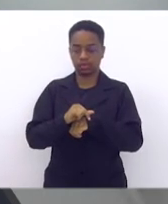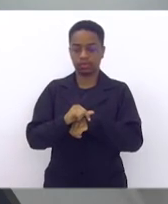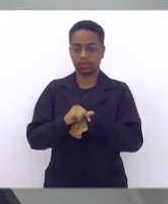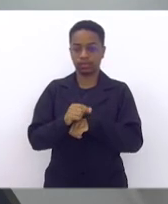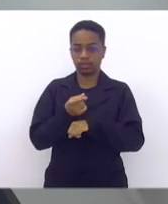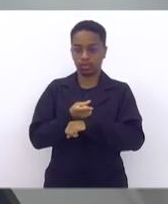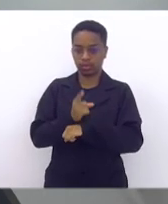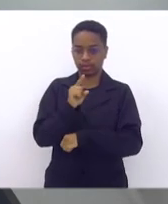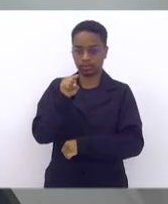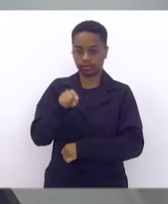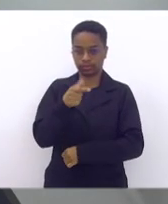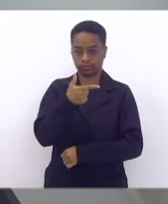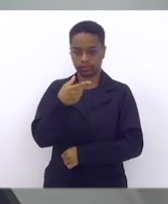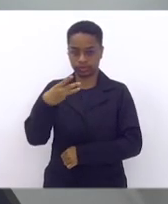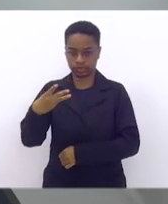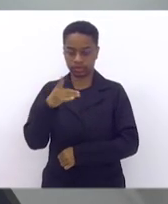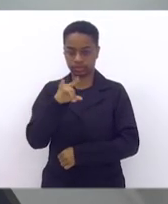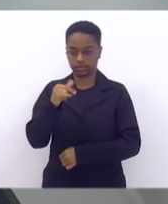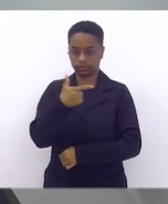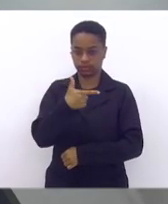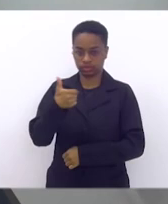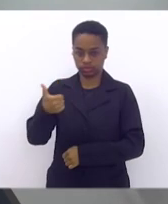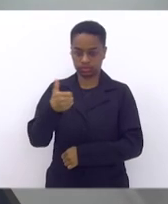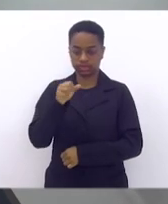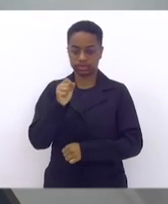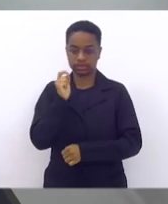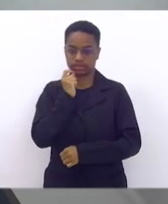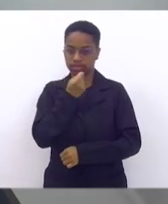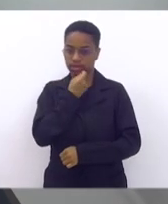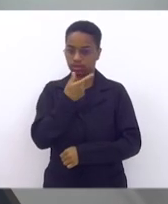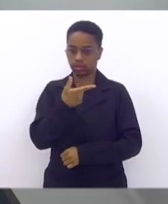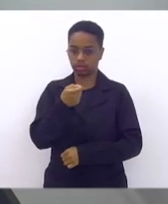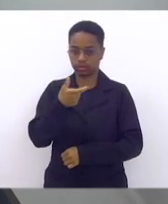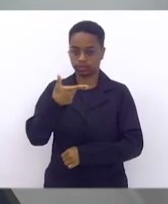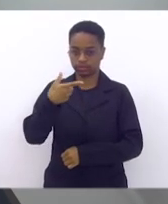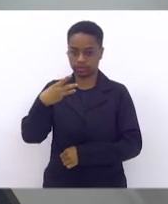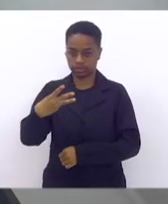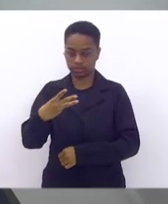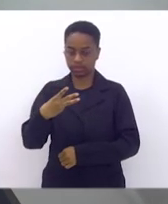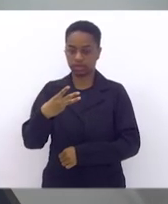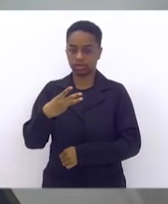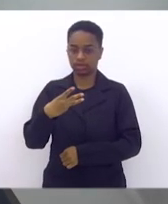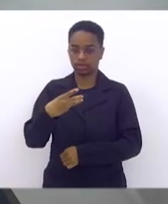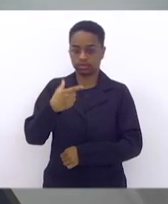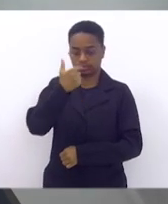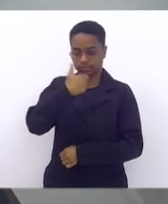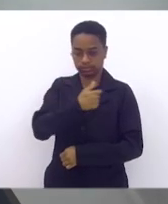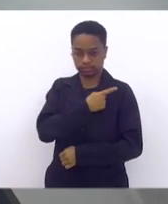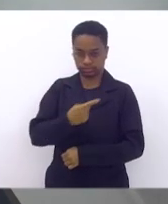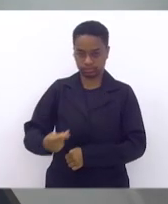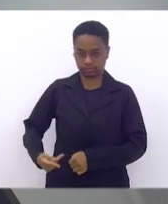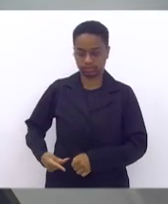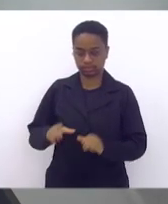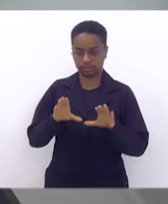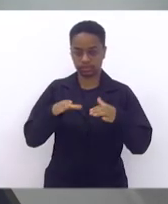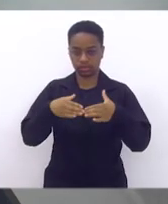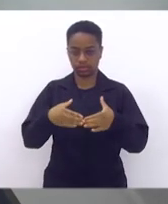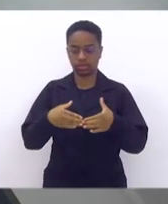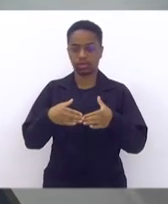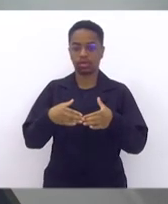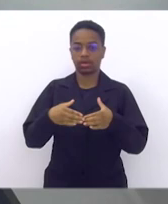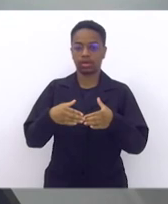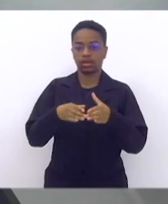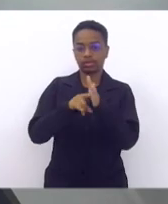23 minutos do dia 21 de setembro de 2023, na condição de presidenta da Comissão Parlamentar